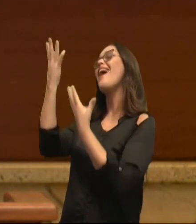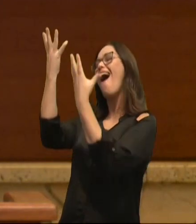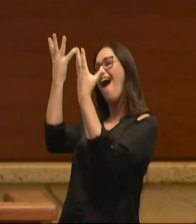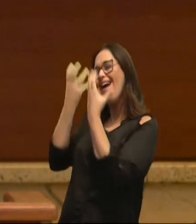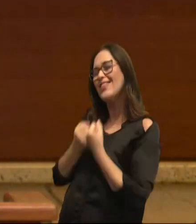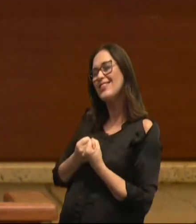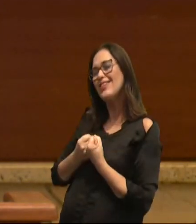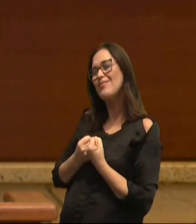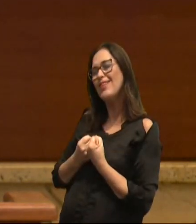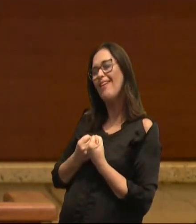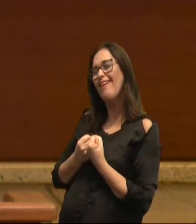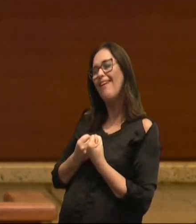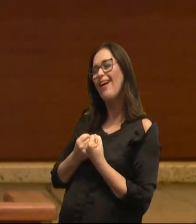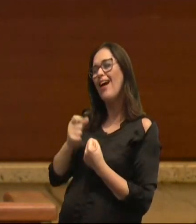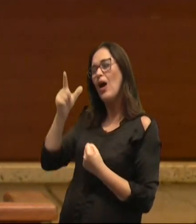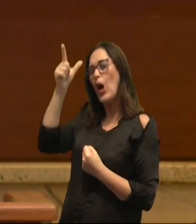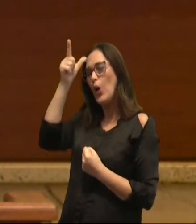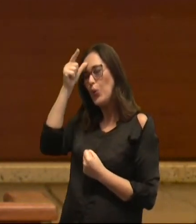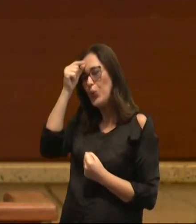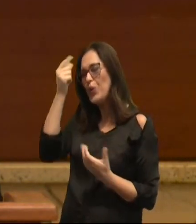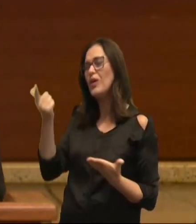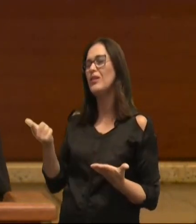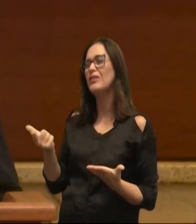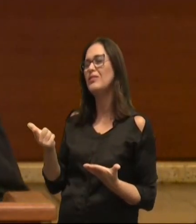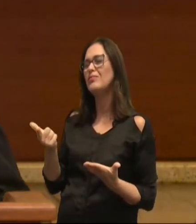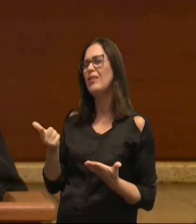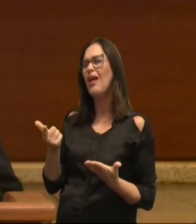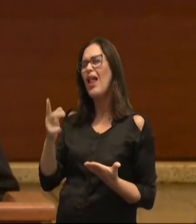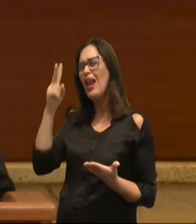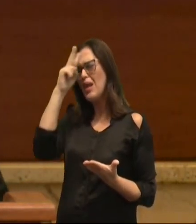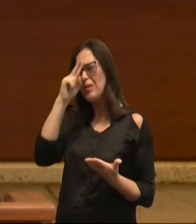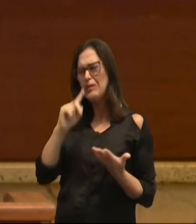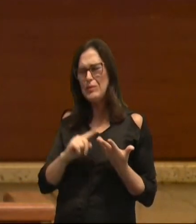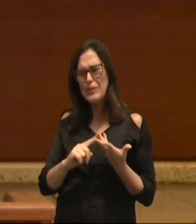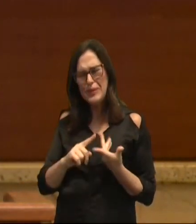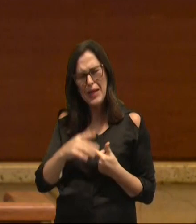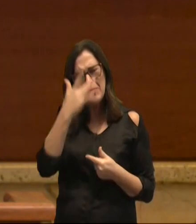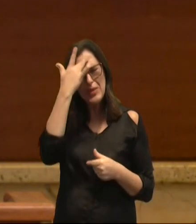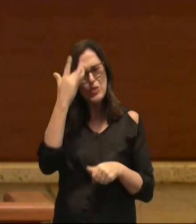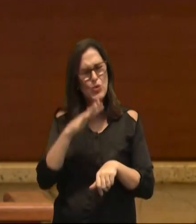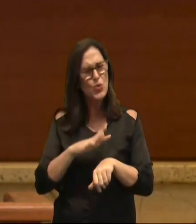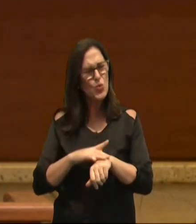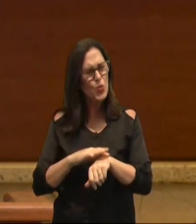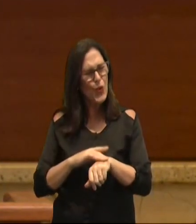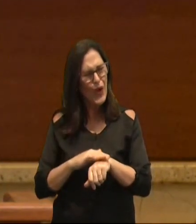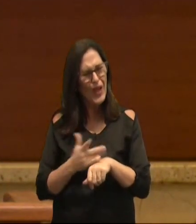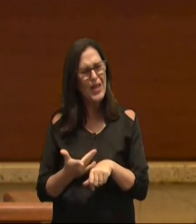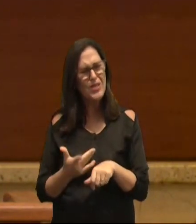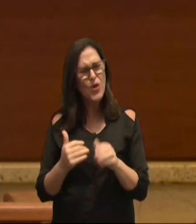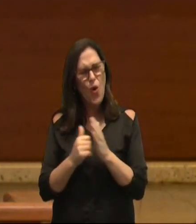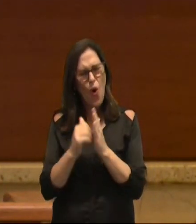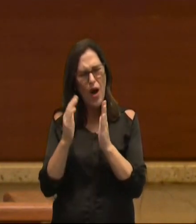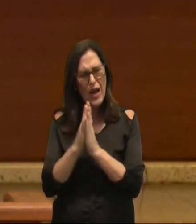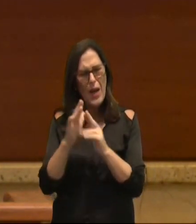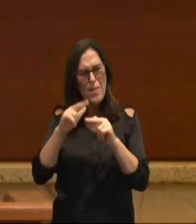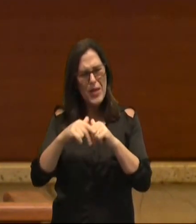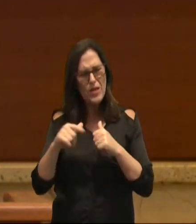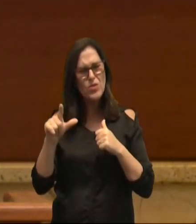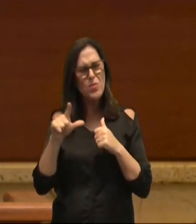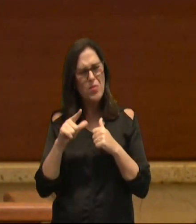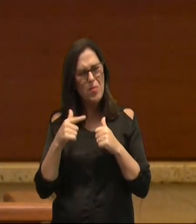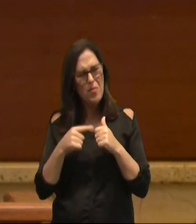o alimento. Nós queremos lembrar, ó Deus, de tantos que estão enfermos e doentes. Nós queremos orar pelos médicos, por